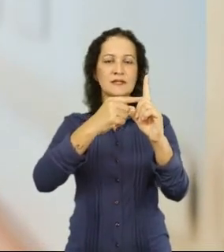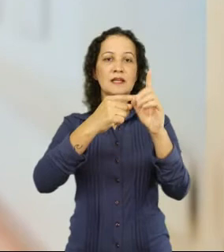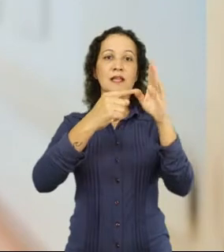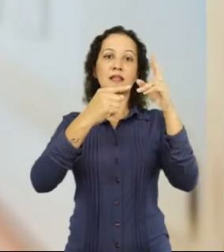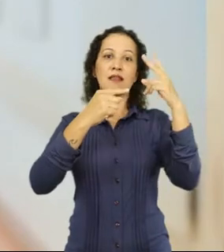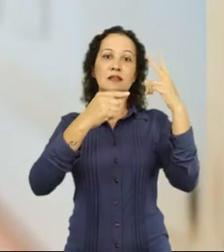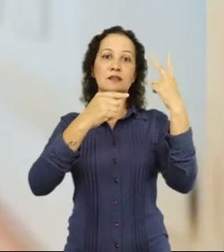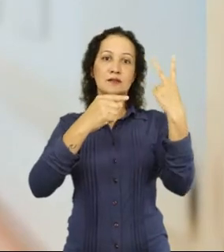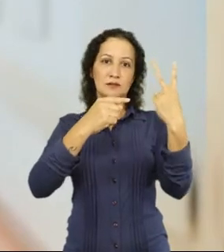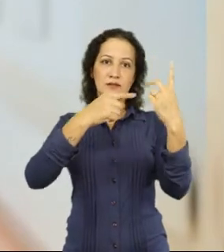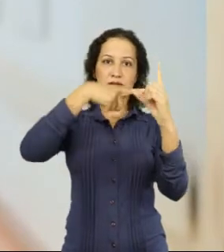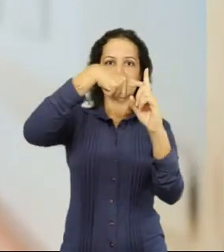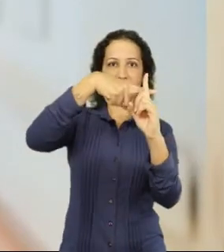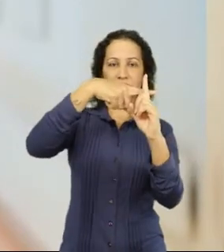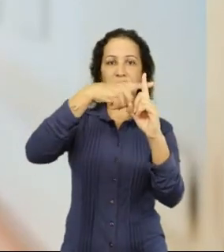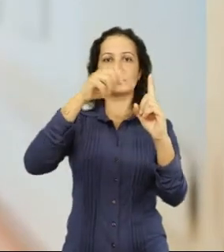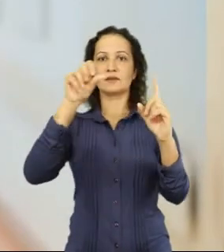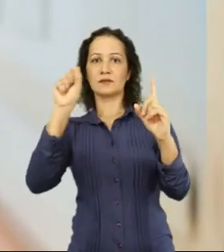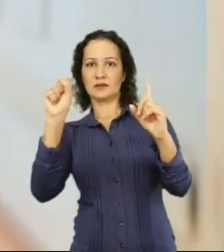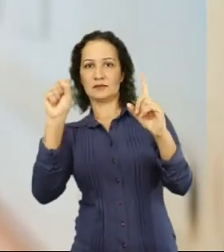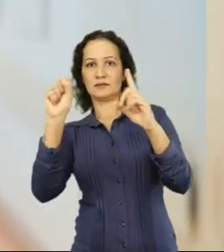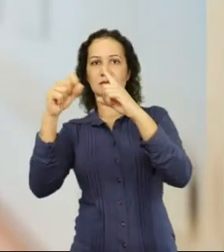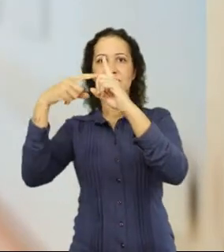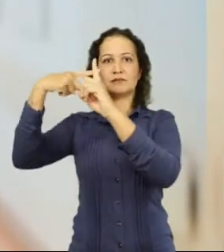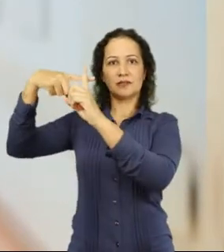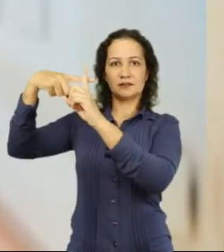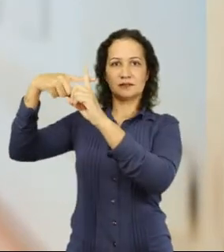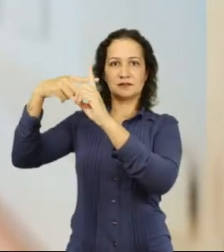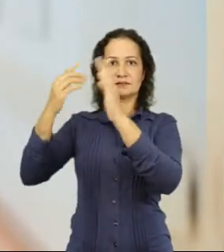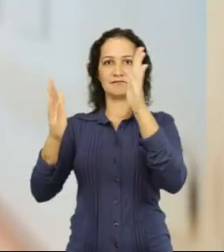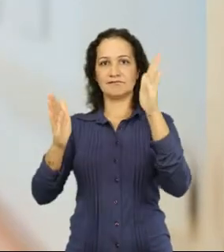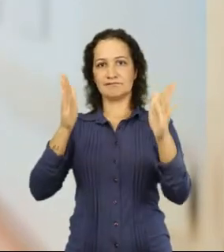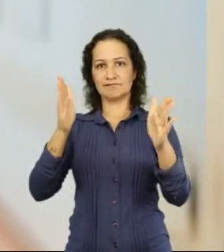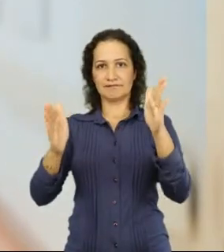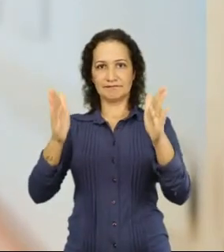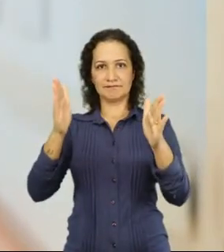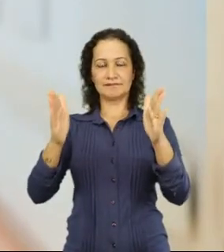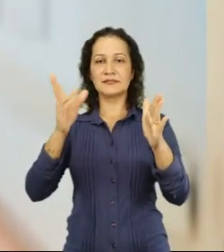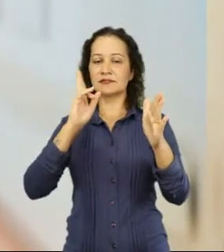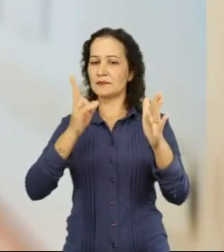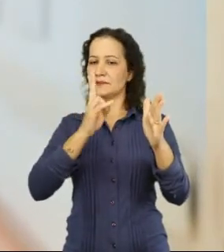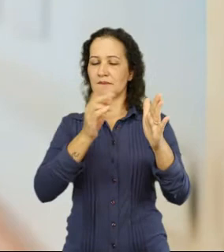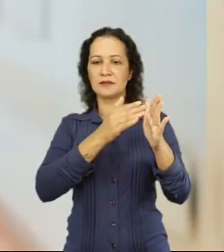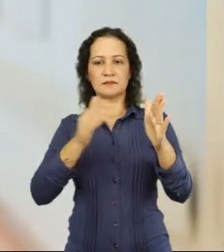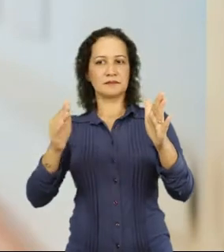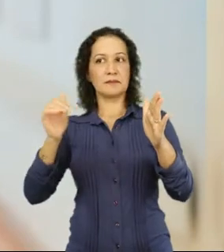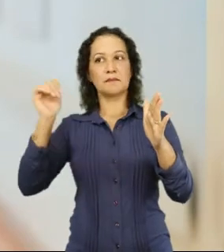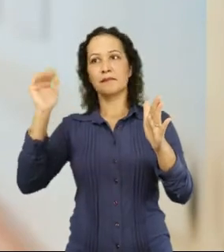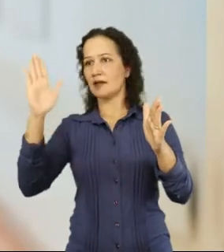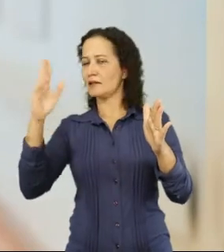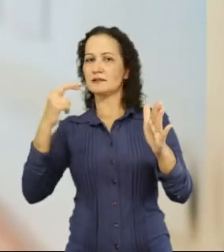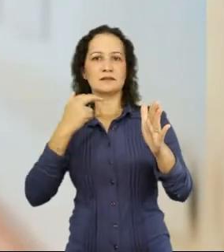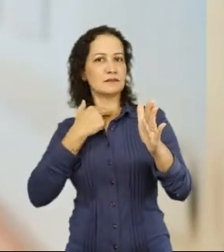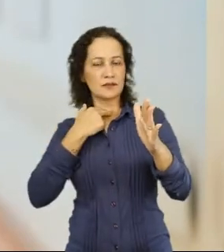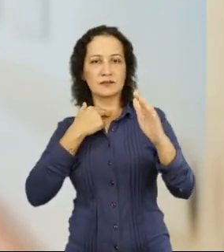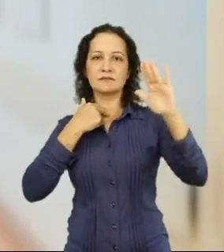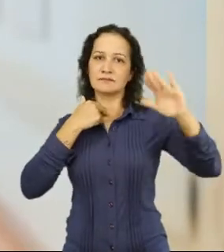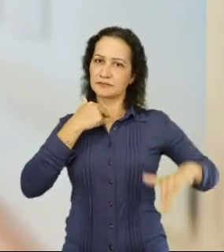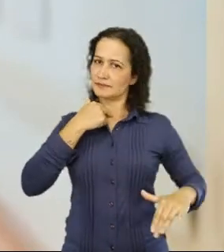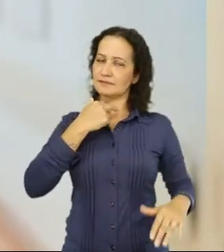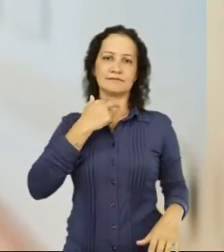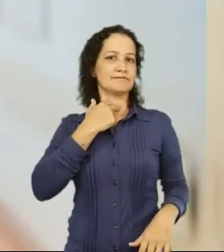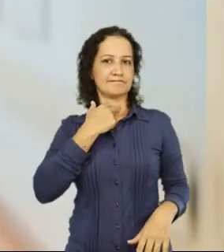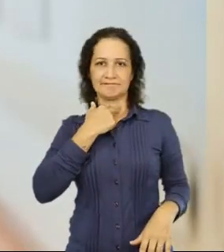de +2, +8. Estando entre essas temperaturas, temos a garantia que o imunobiológico dentro da caixa